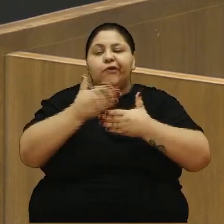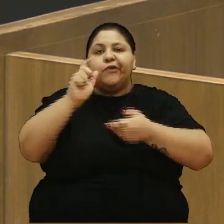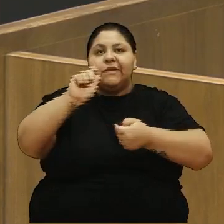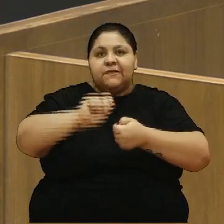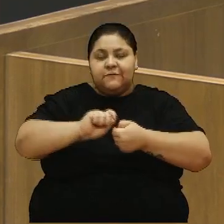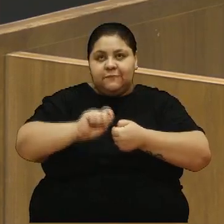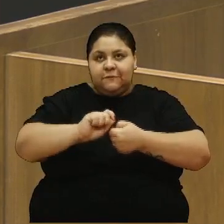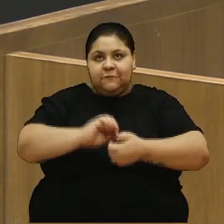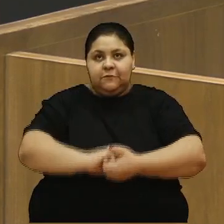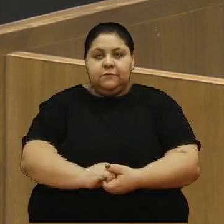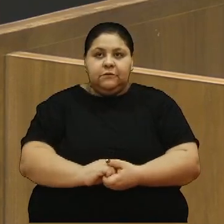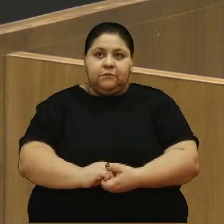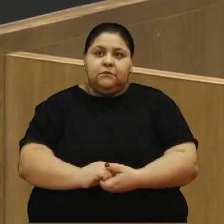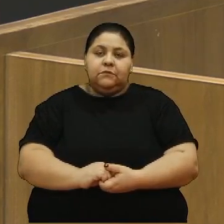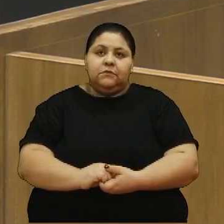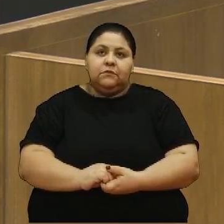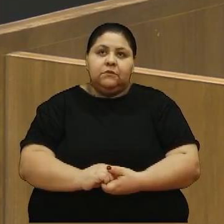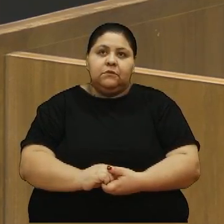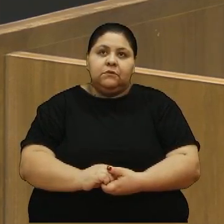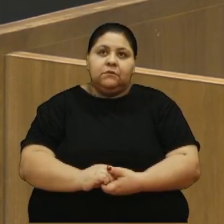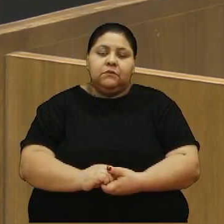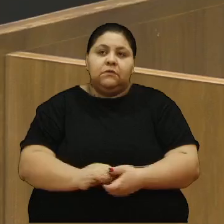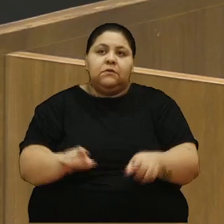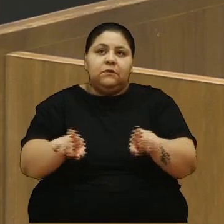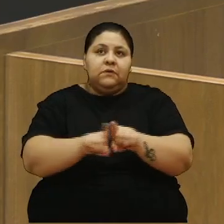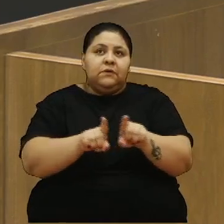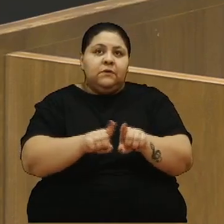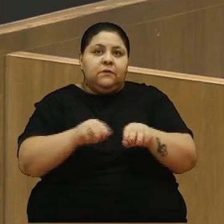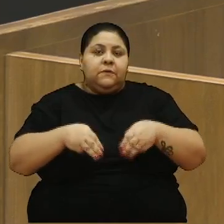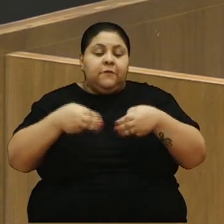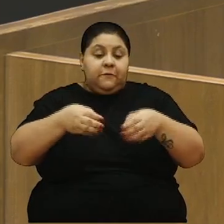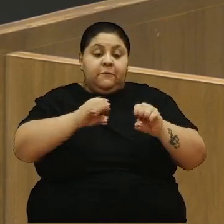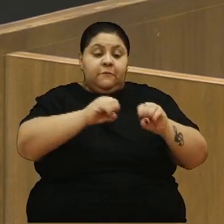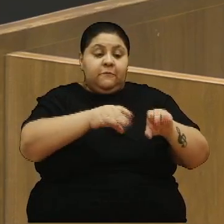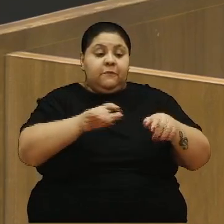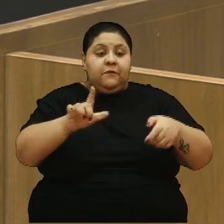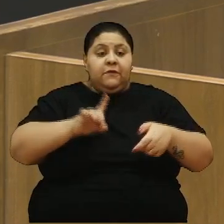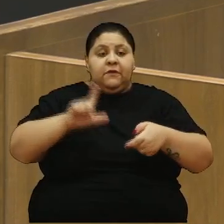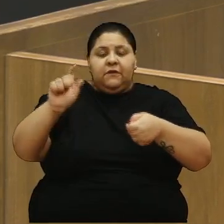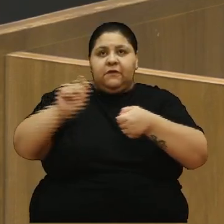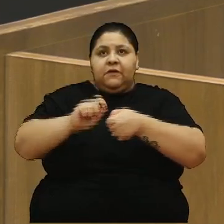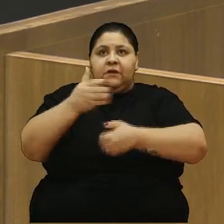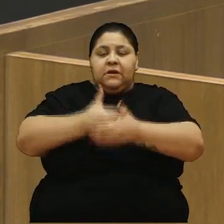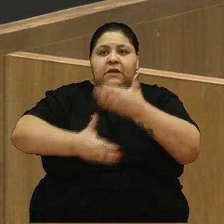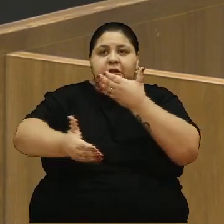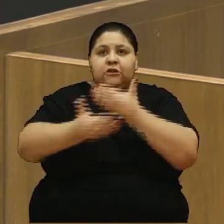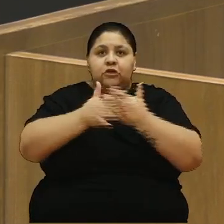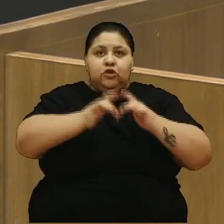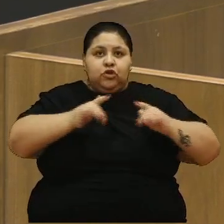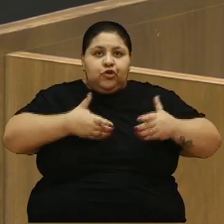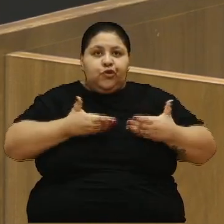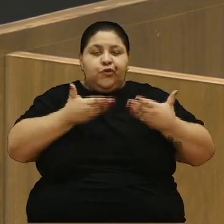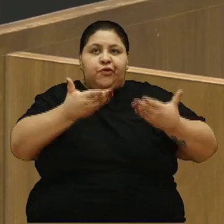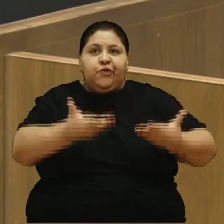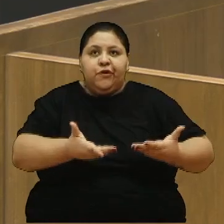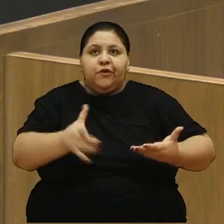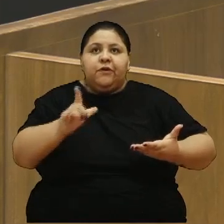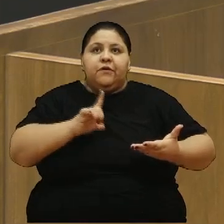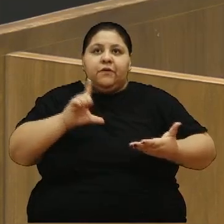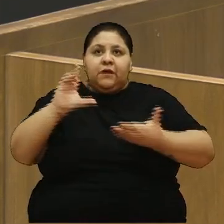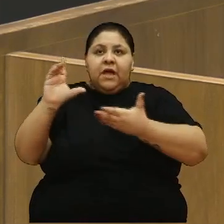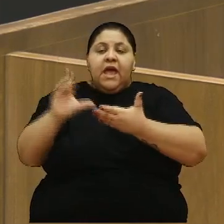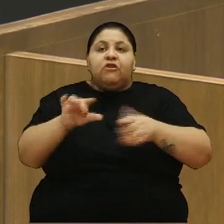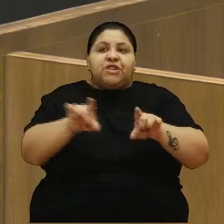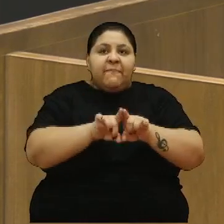fez? Além do Ministério da Educação ter prestado toda a solidariedade, ter ido lá, ter investido, ter